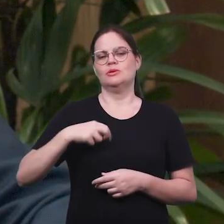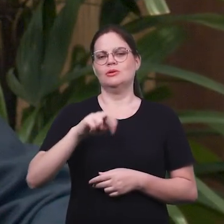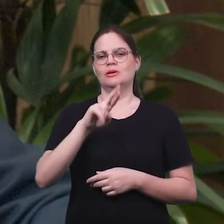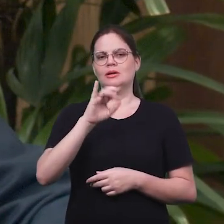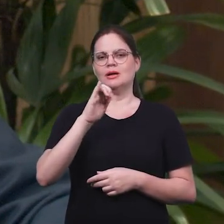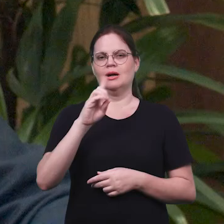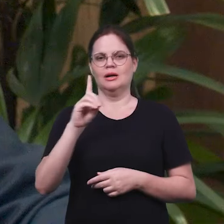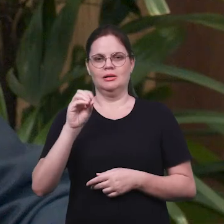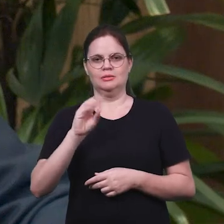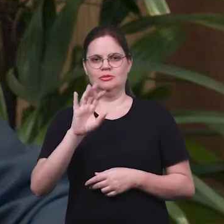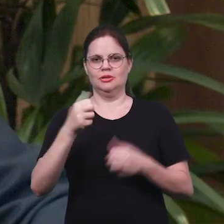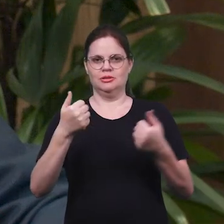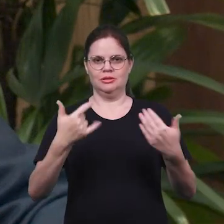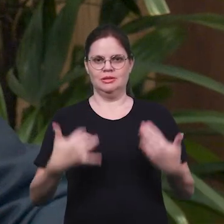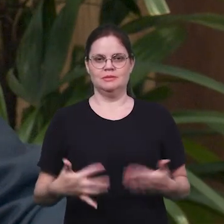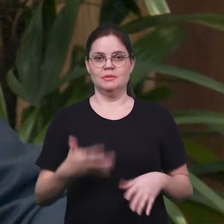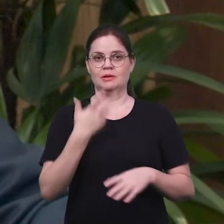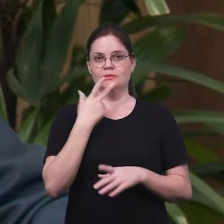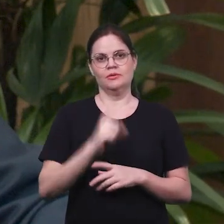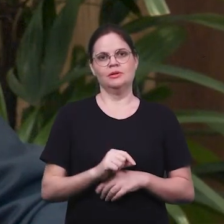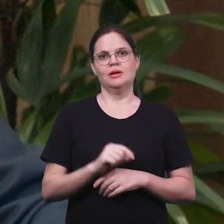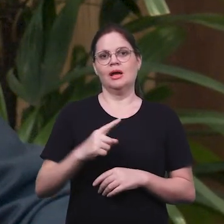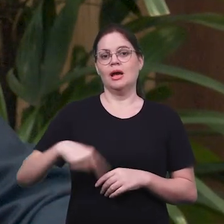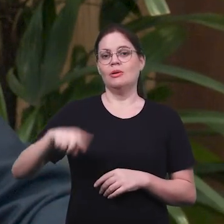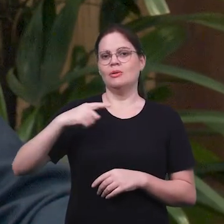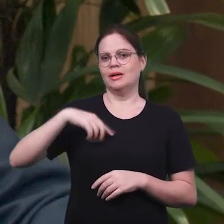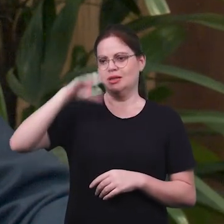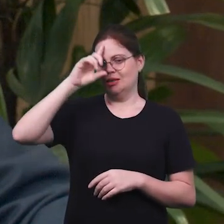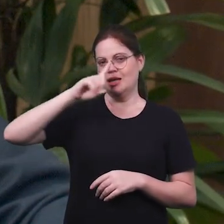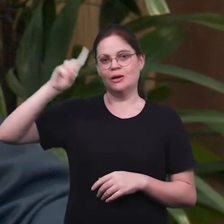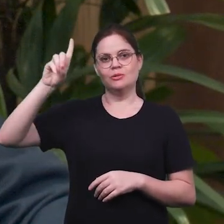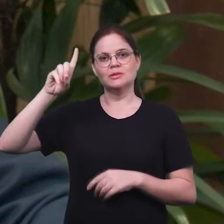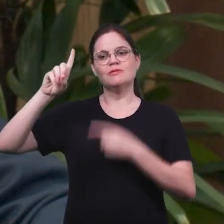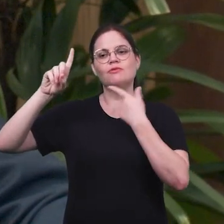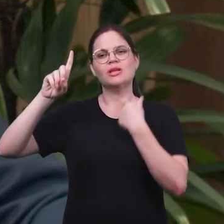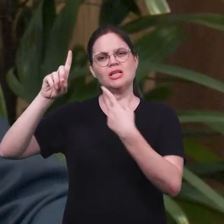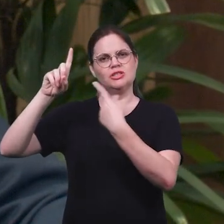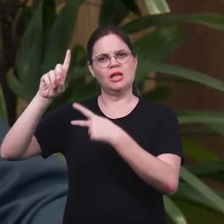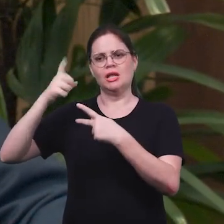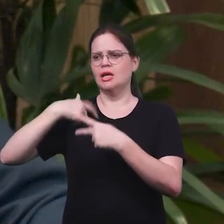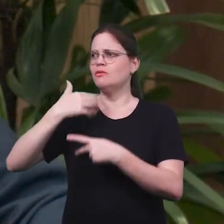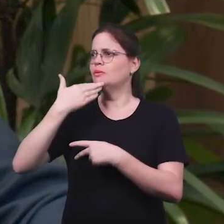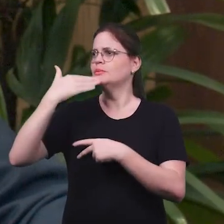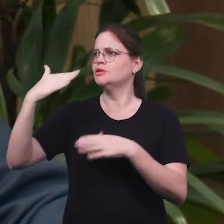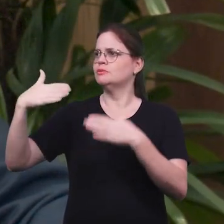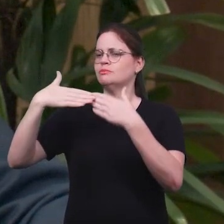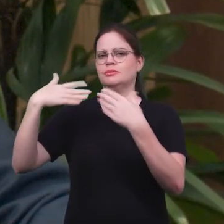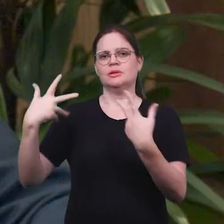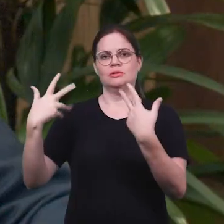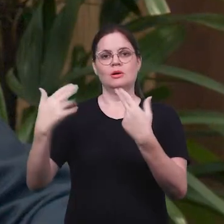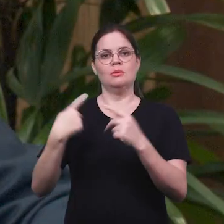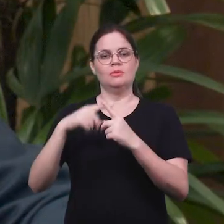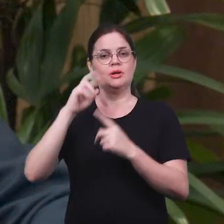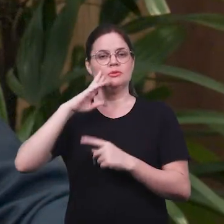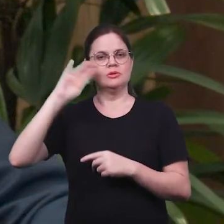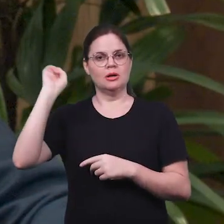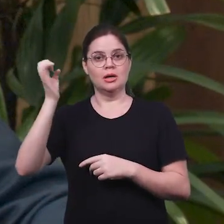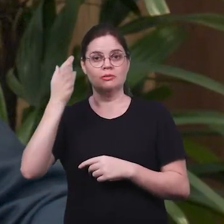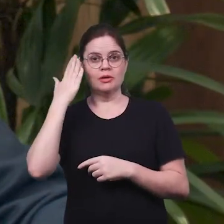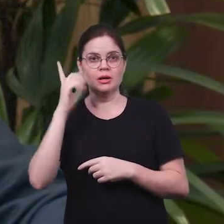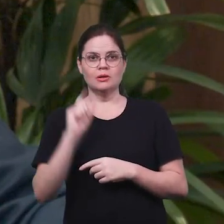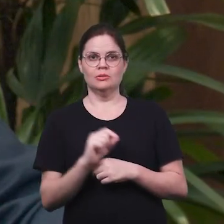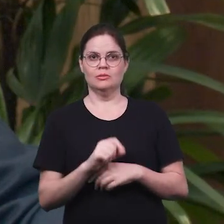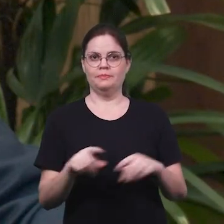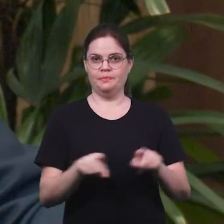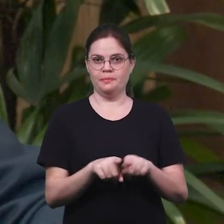Diniz. Pedir segundo a vontade de Deus. O Senhor revelou, o Senhor mostrou. Ela já orava há